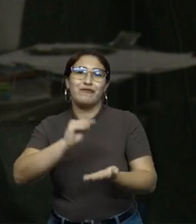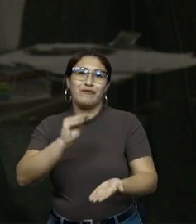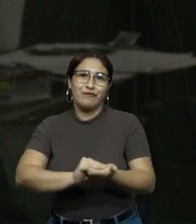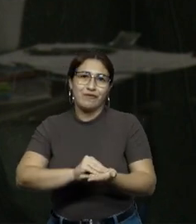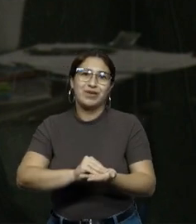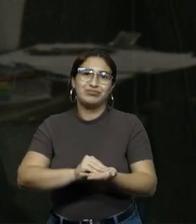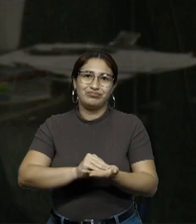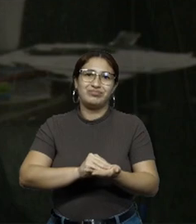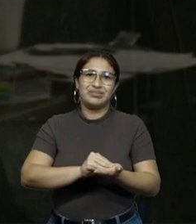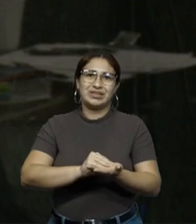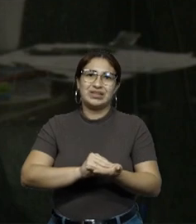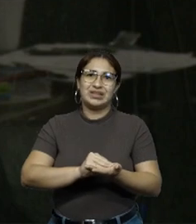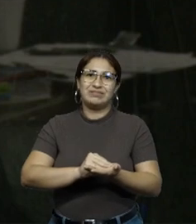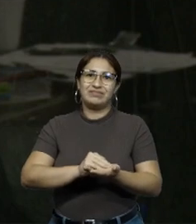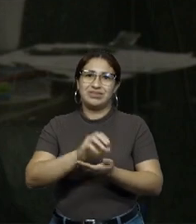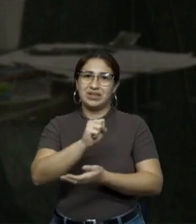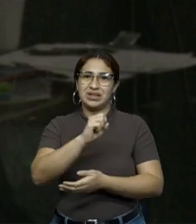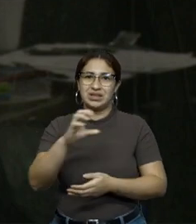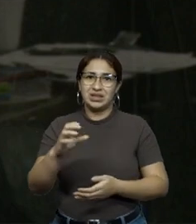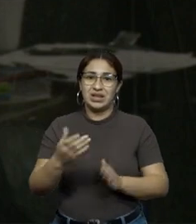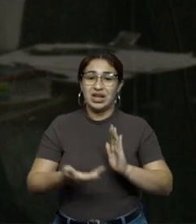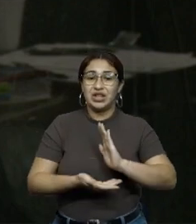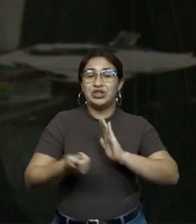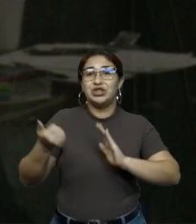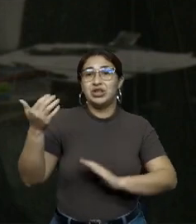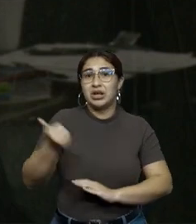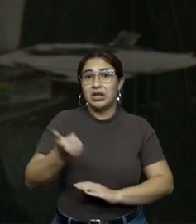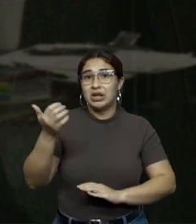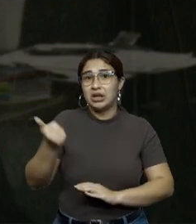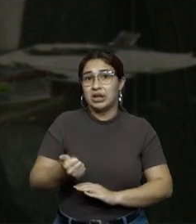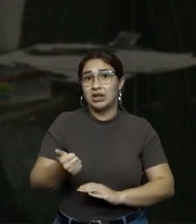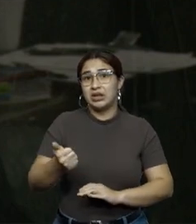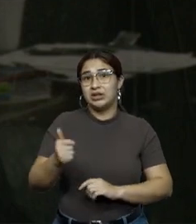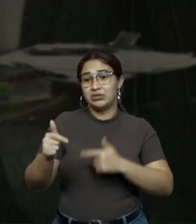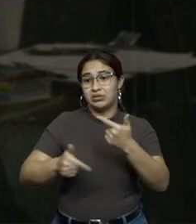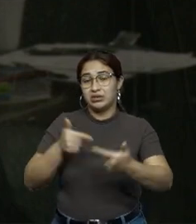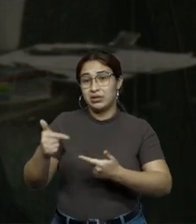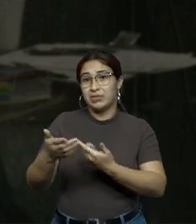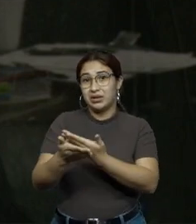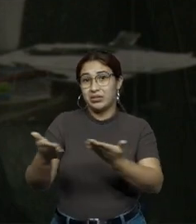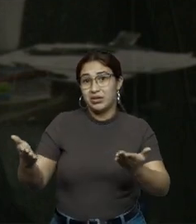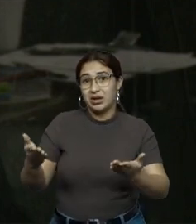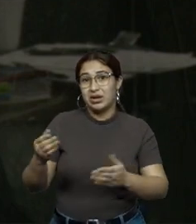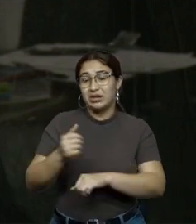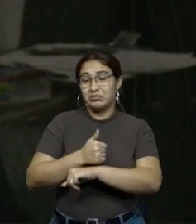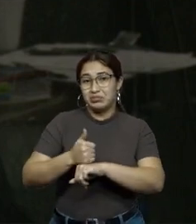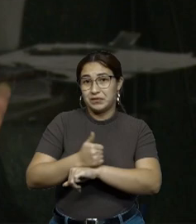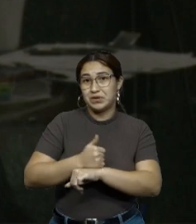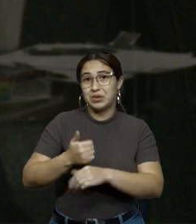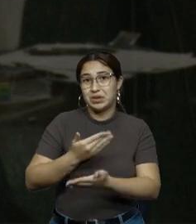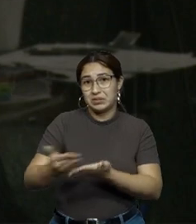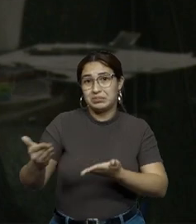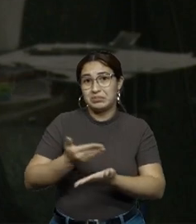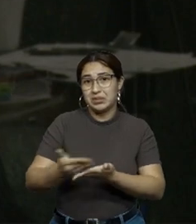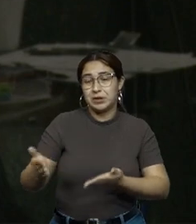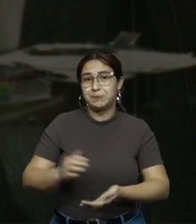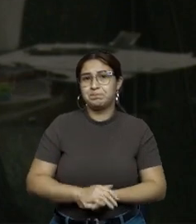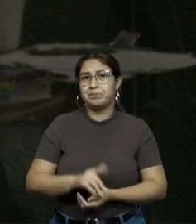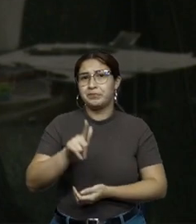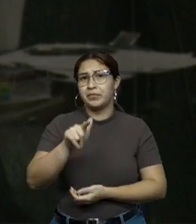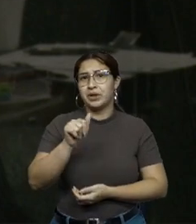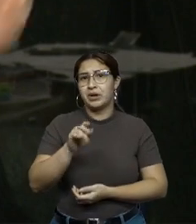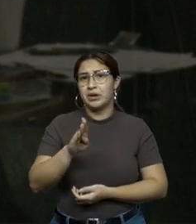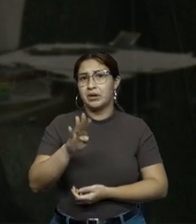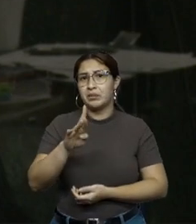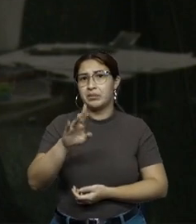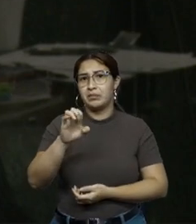concluindo para concluir tirando leite da família dos Trabalhadores de Santa Catarina dos profissionais Olha o Gabriel Se